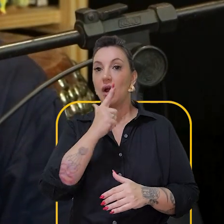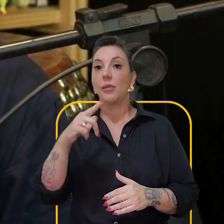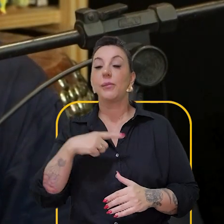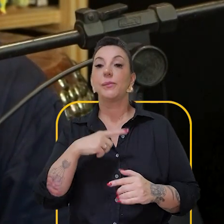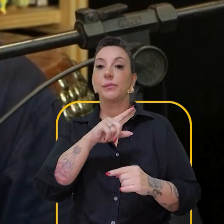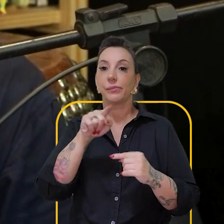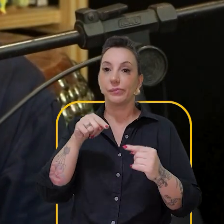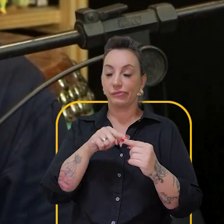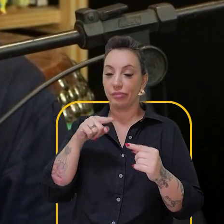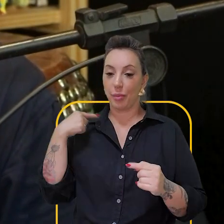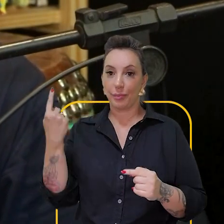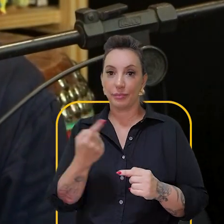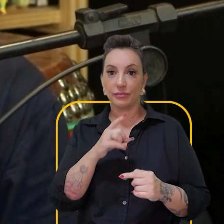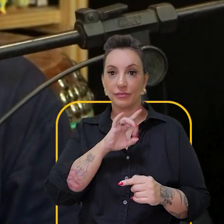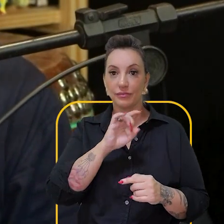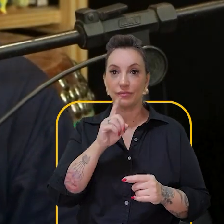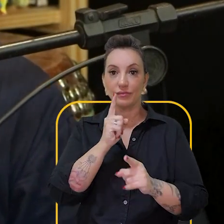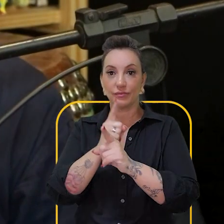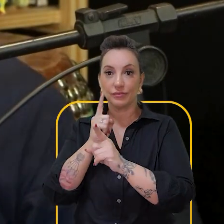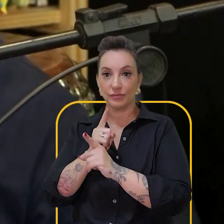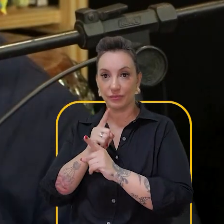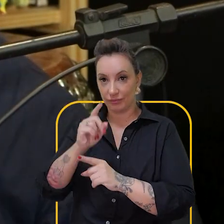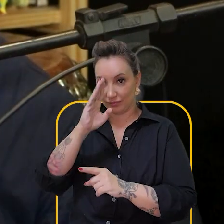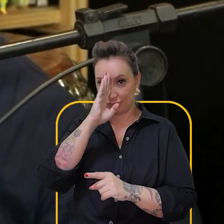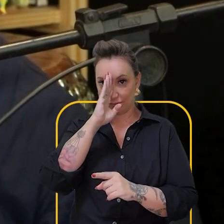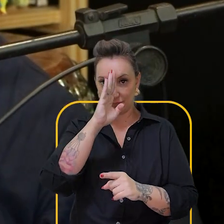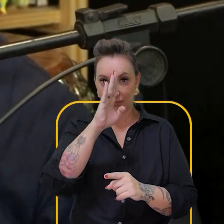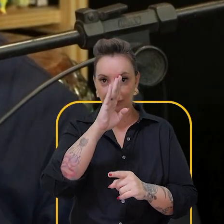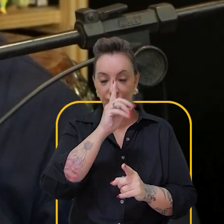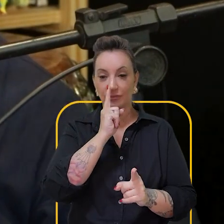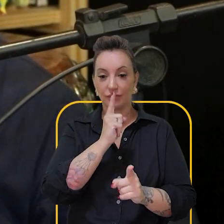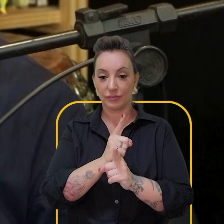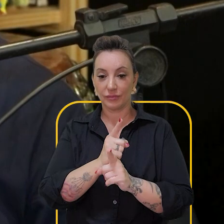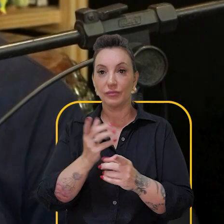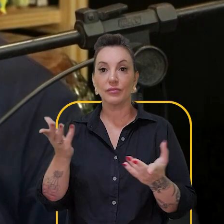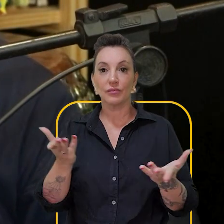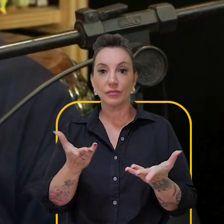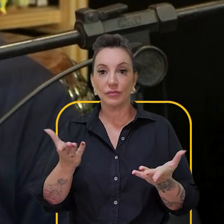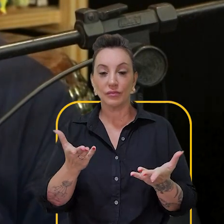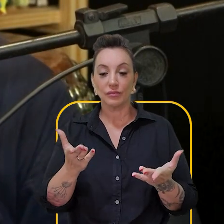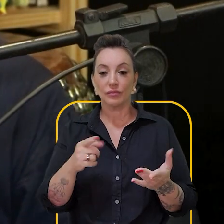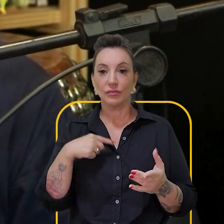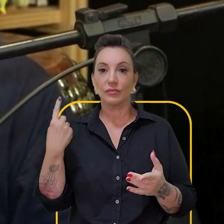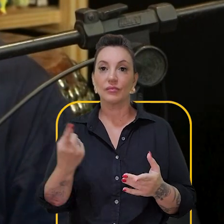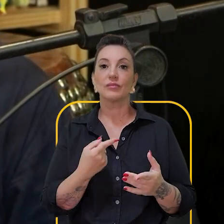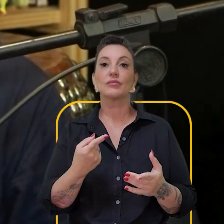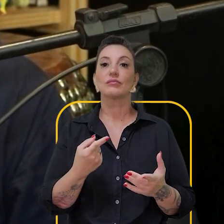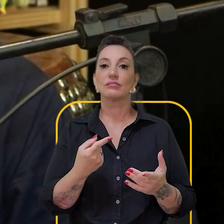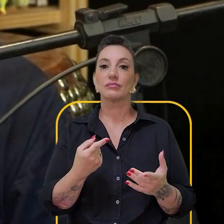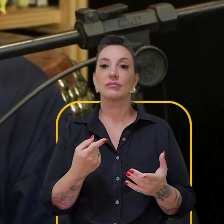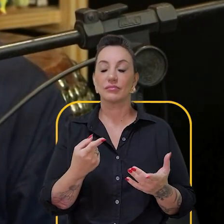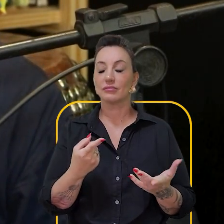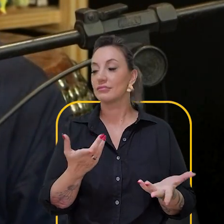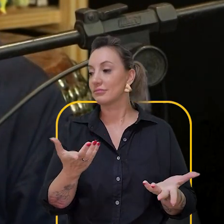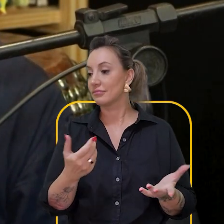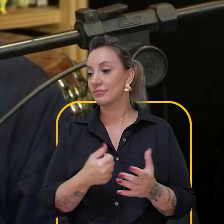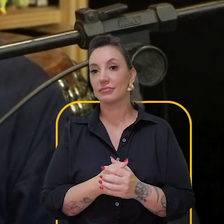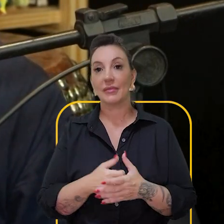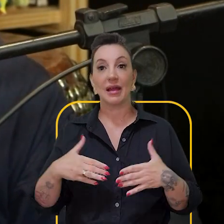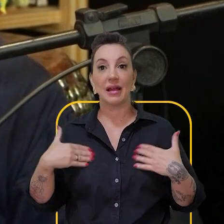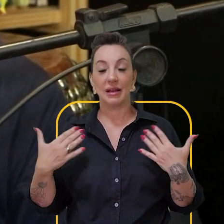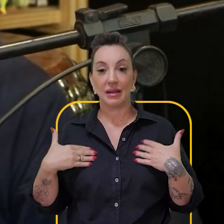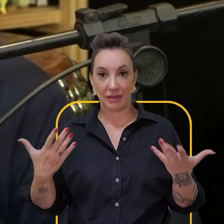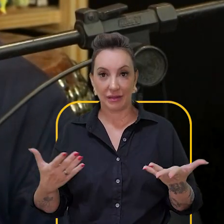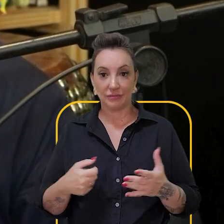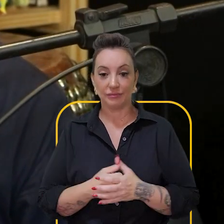um outro objetivo nosso então cada encontro e sobretudo o encontro como de hoje aqui pra gente é assim